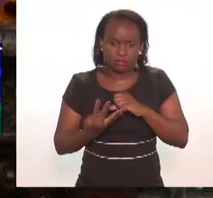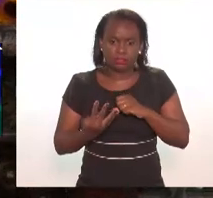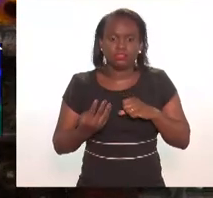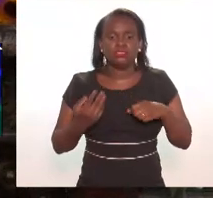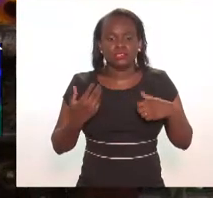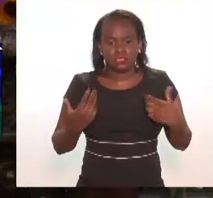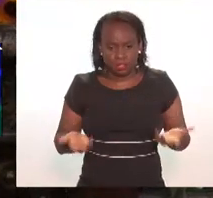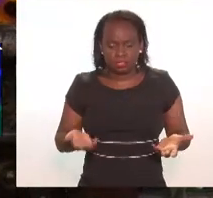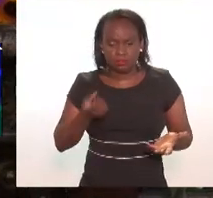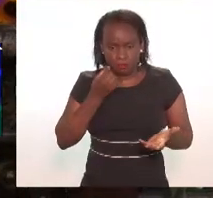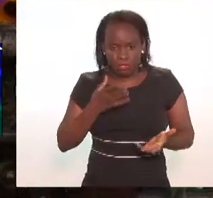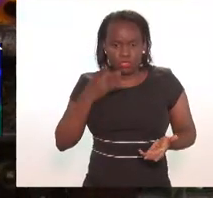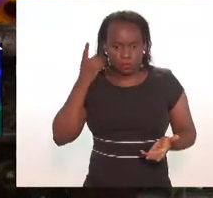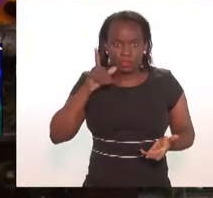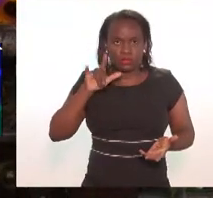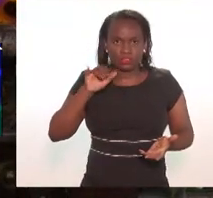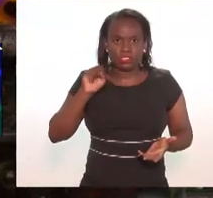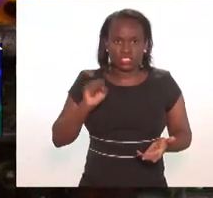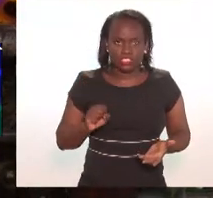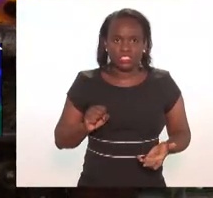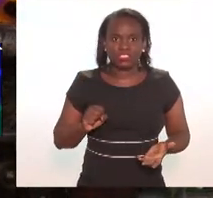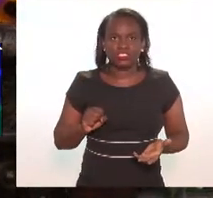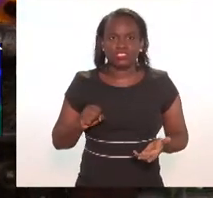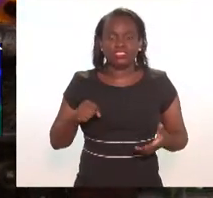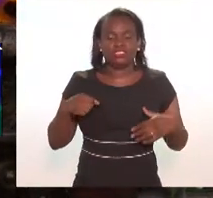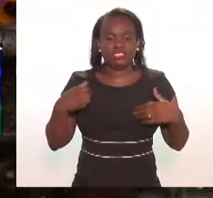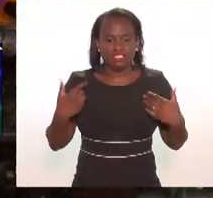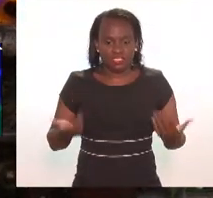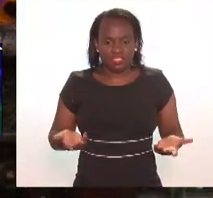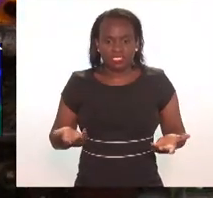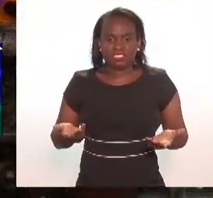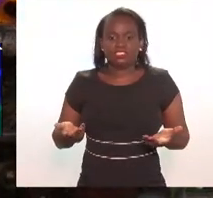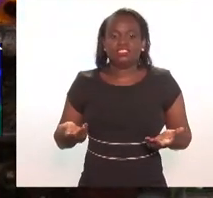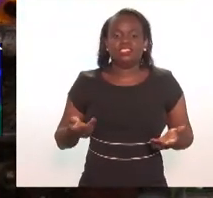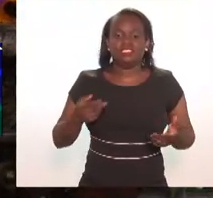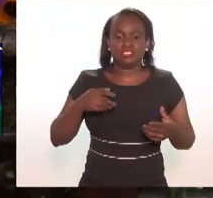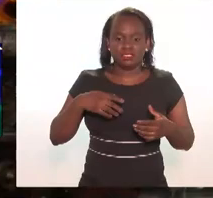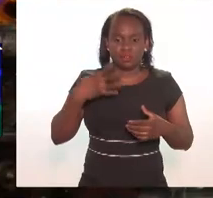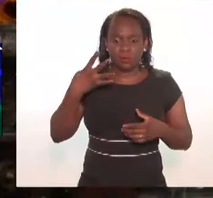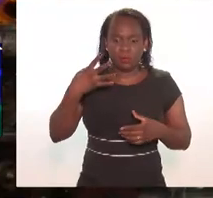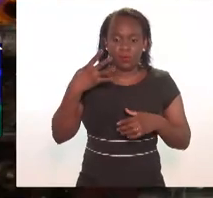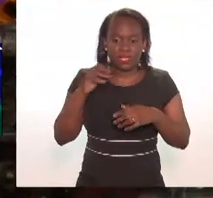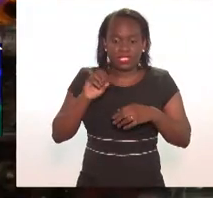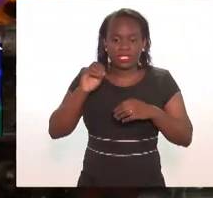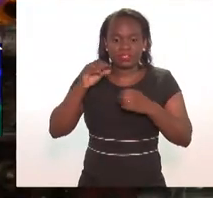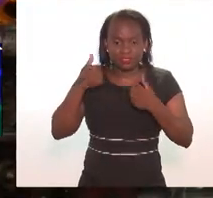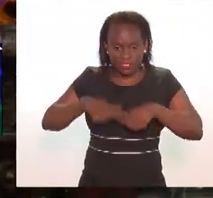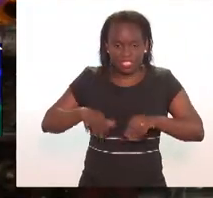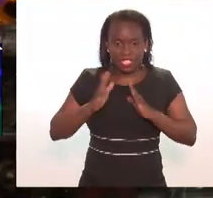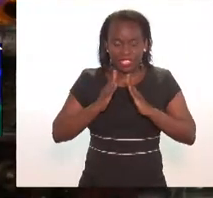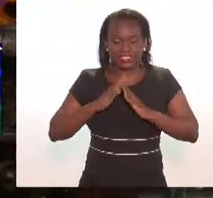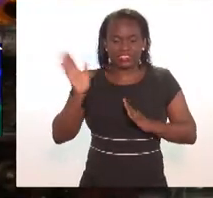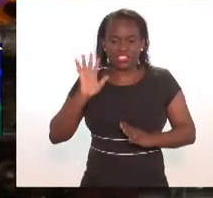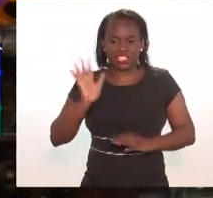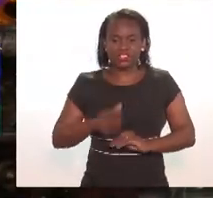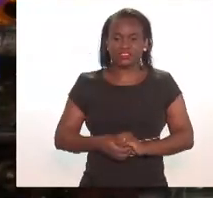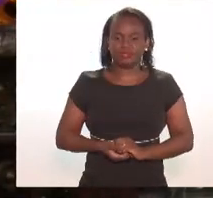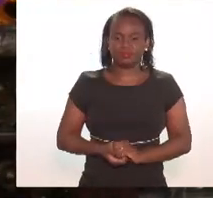Ficou bom, né, deputado Luiz Paulo? Não é feriadão, é quarentenão. Tchau.